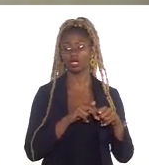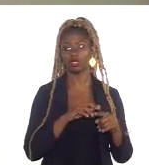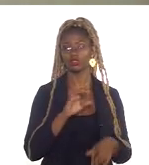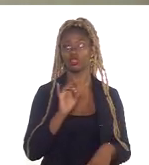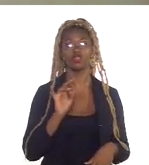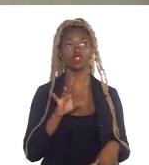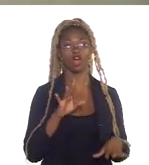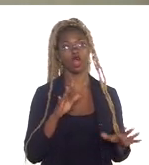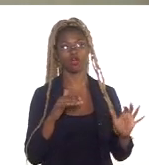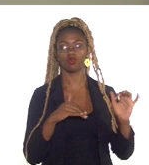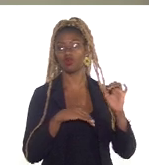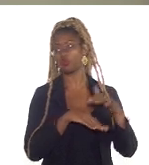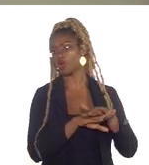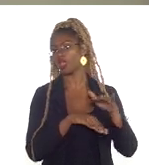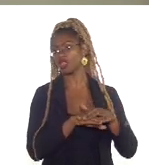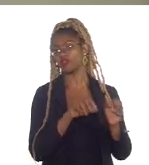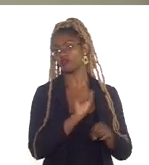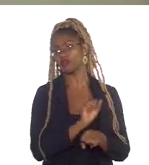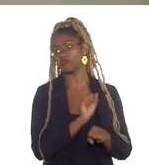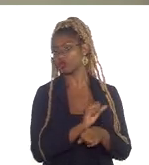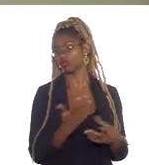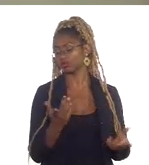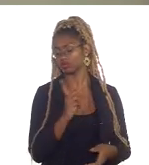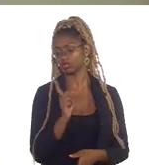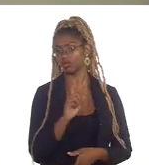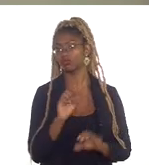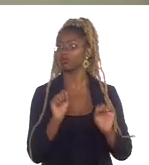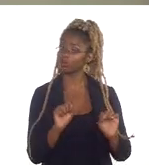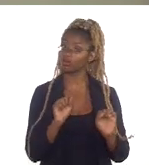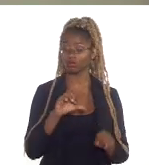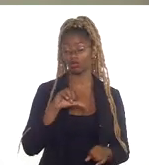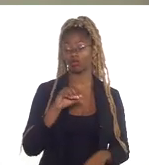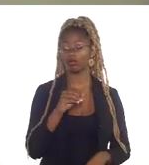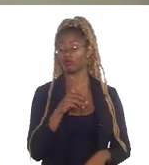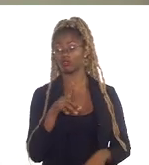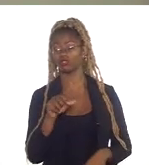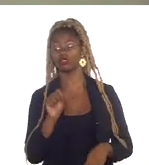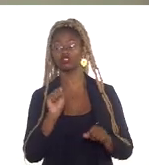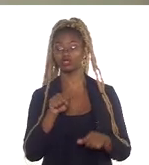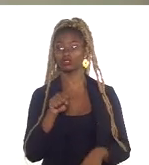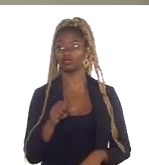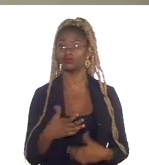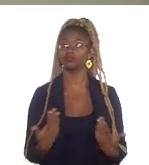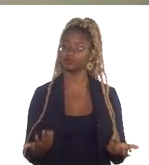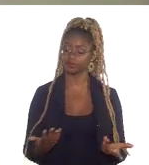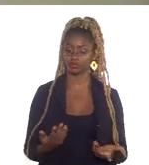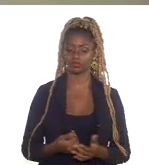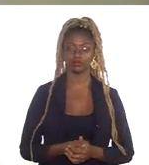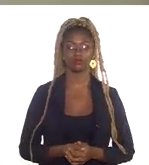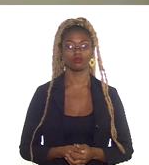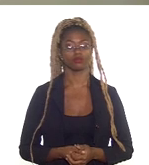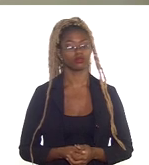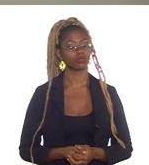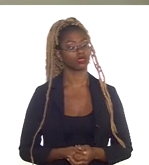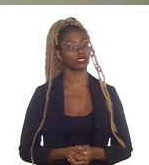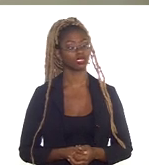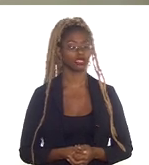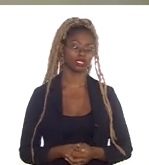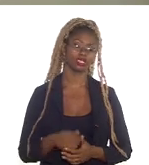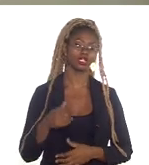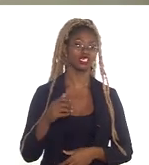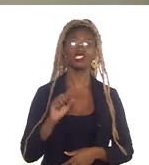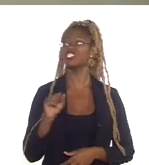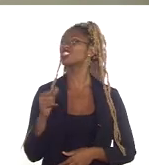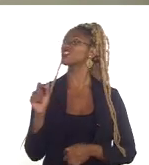gregas, que poderá ser esses 90 dias. Bom, aí posso me arguir. E se não o